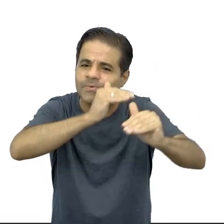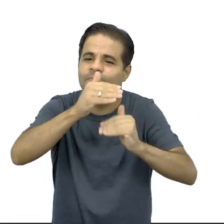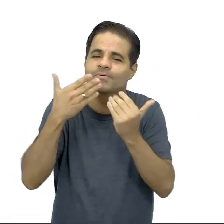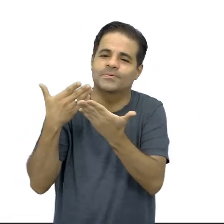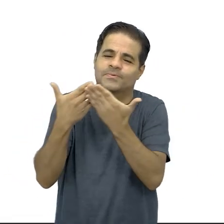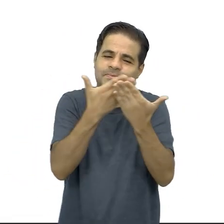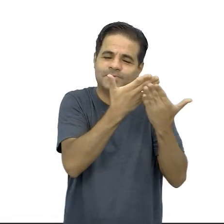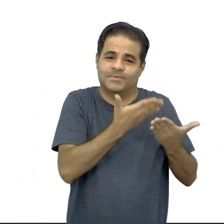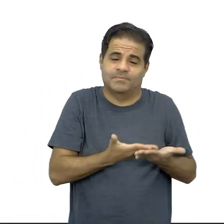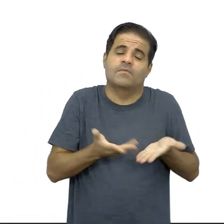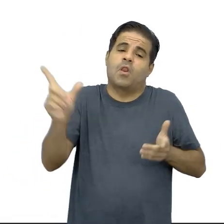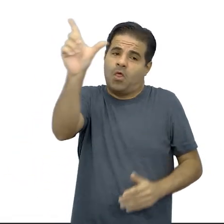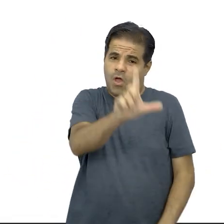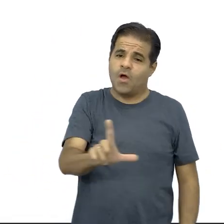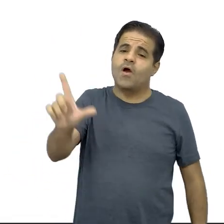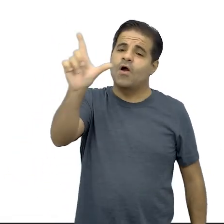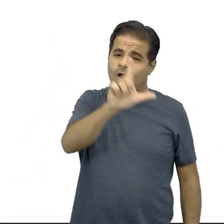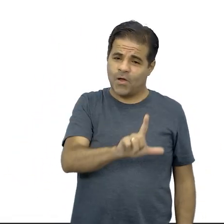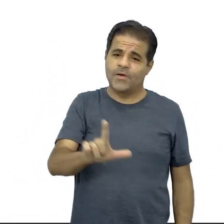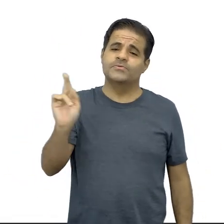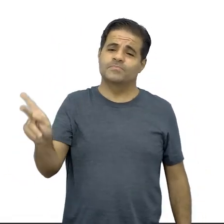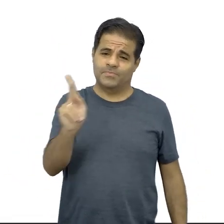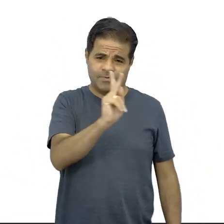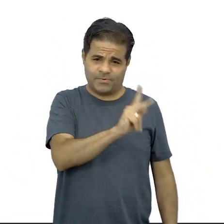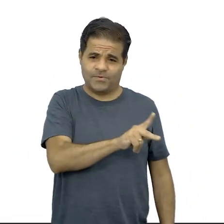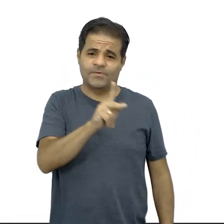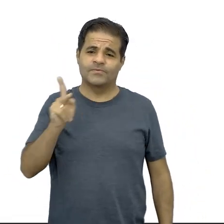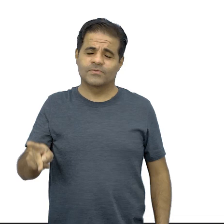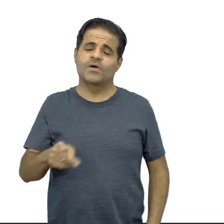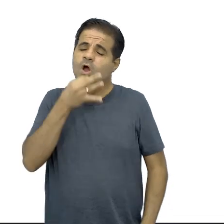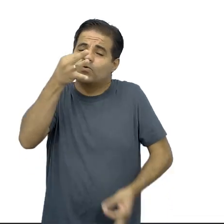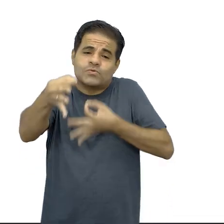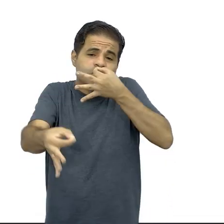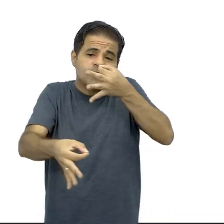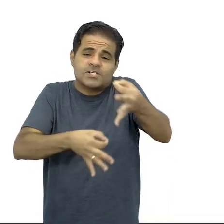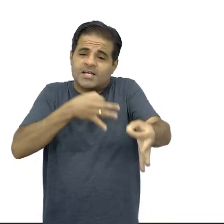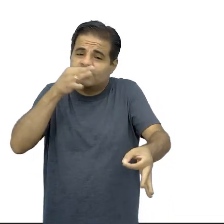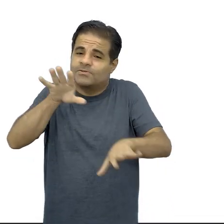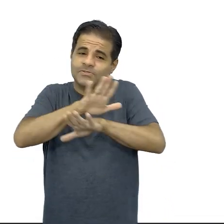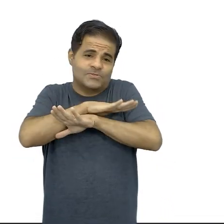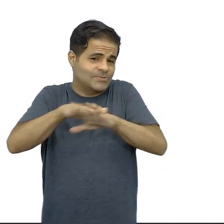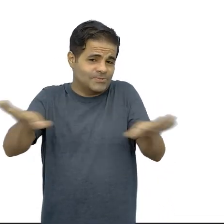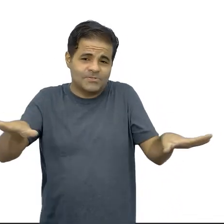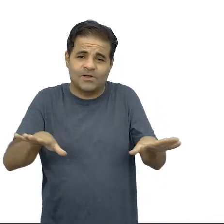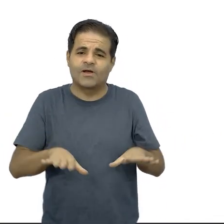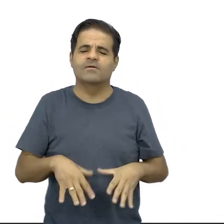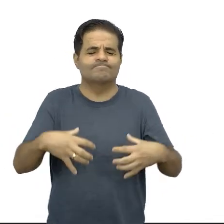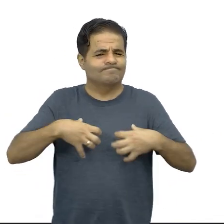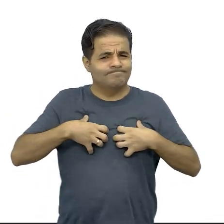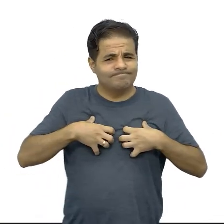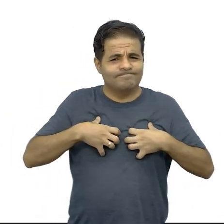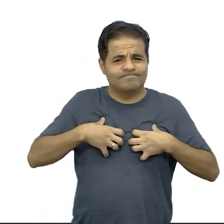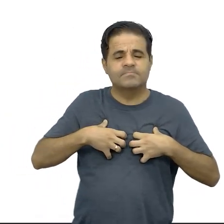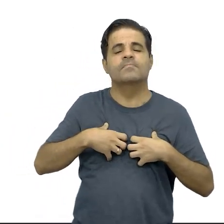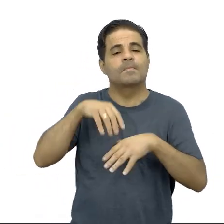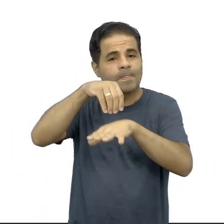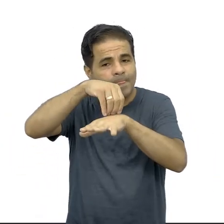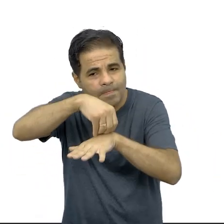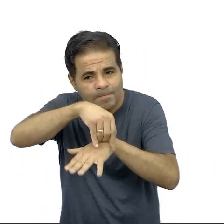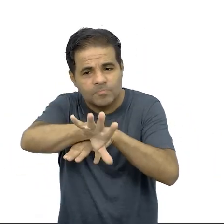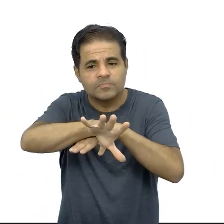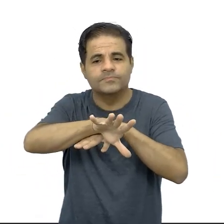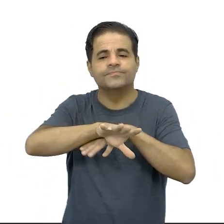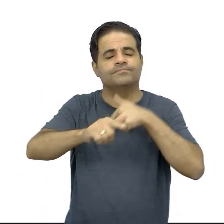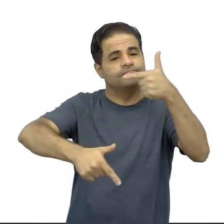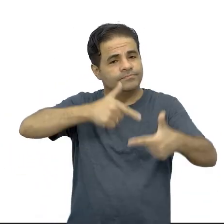estudantes. Então, claro, né, professores, professoras, são sugestões. Então, vocês podem sentir-se à vontade para trabalhar